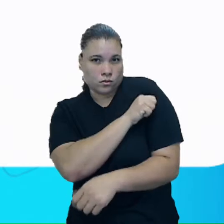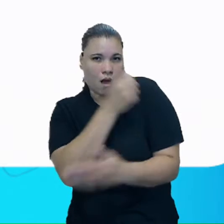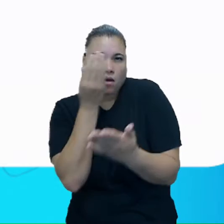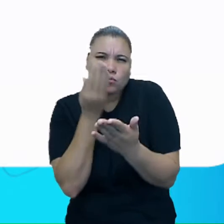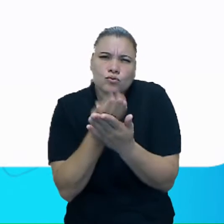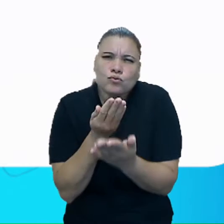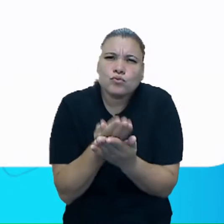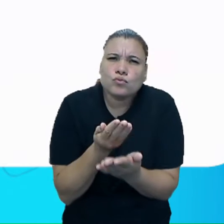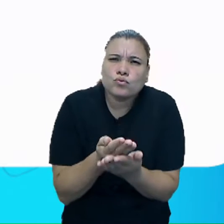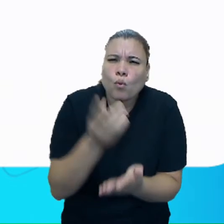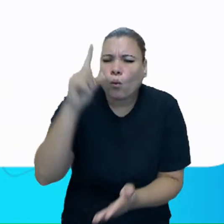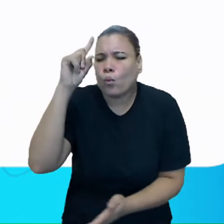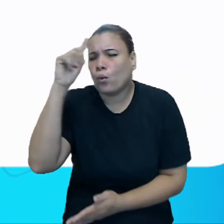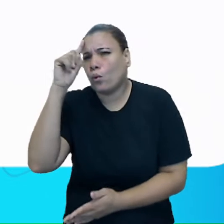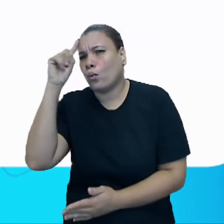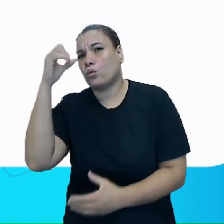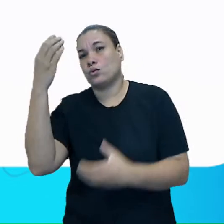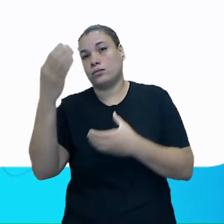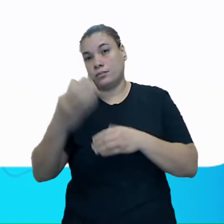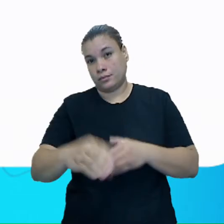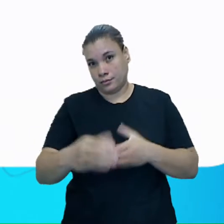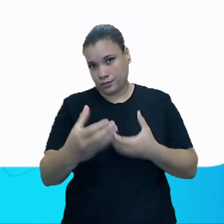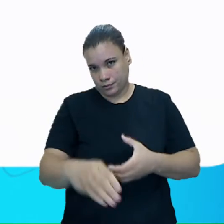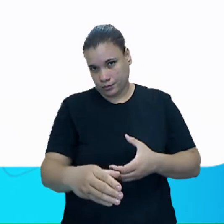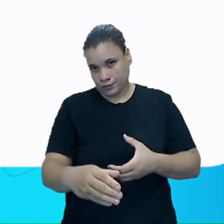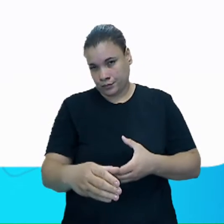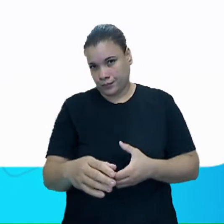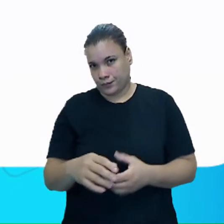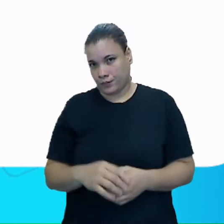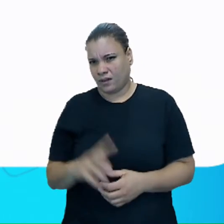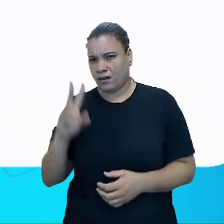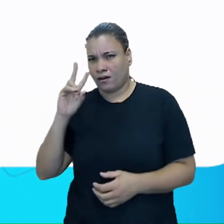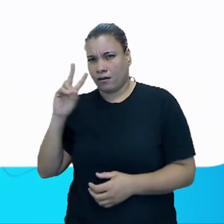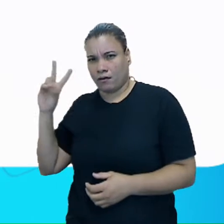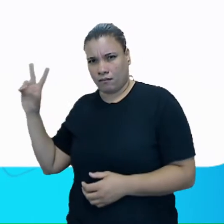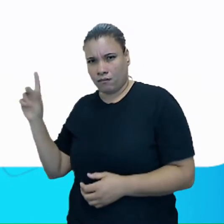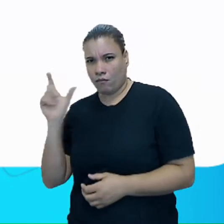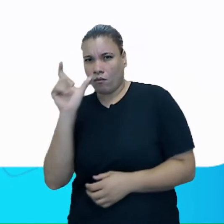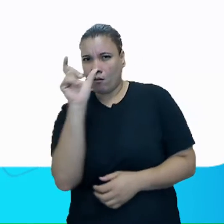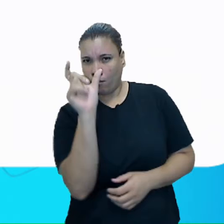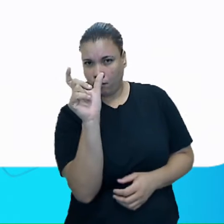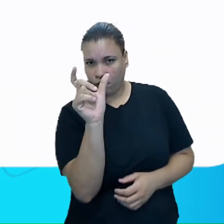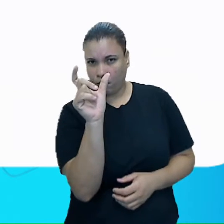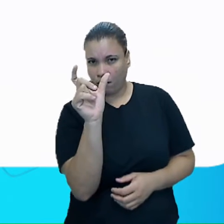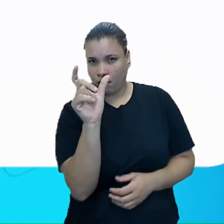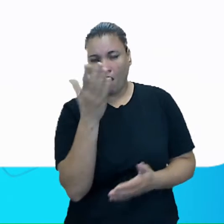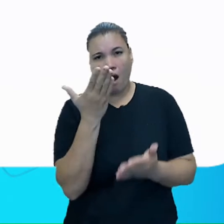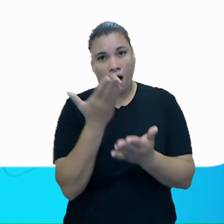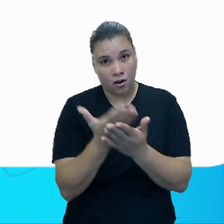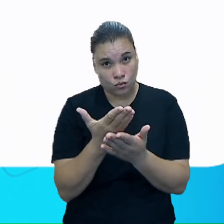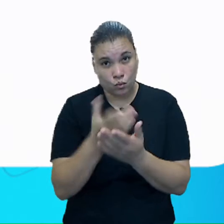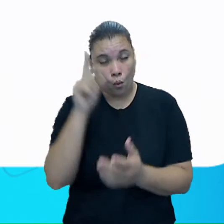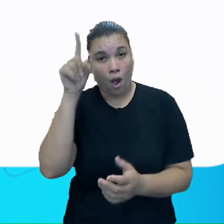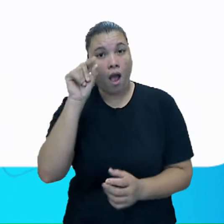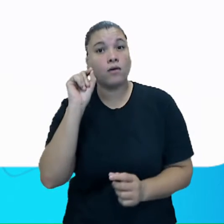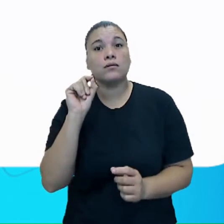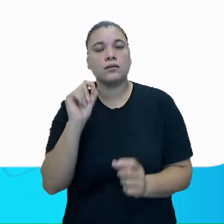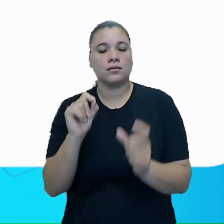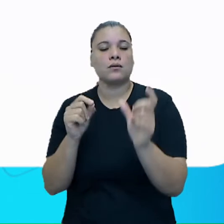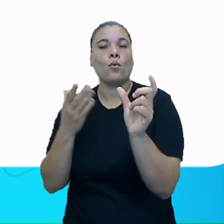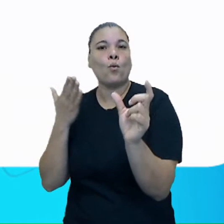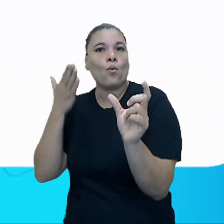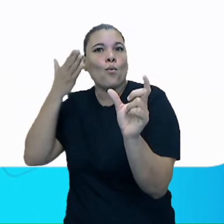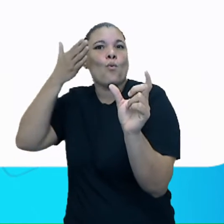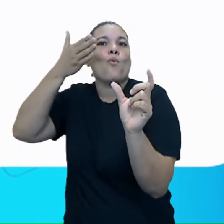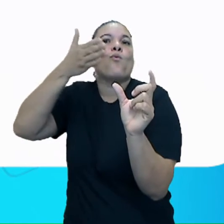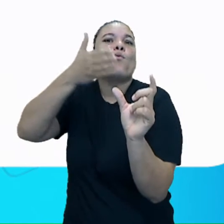todos os dias para o concurso. Novamente, vou estabelecer o predicado. Estudam todos os dias